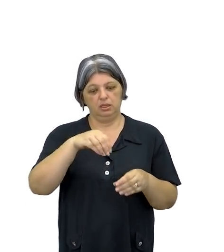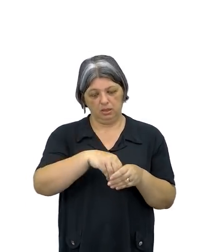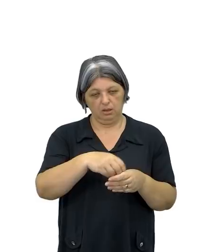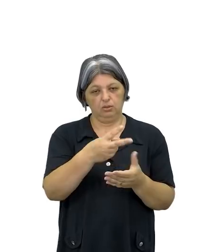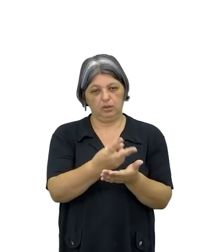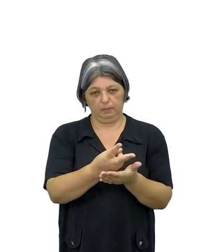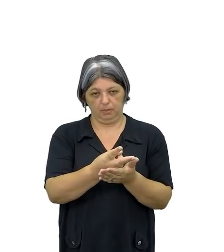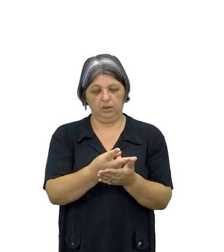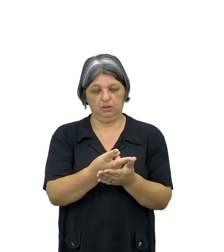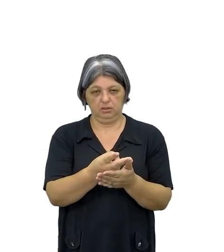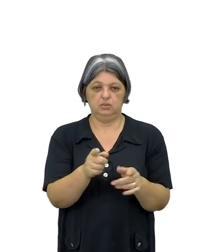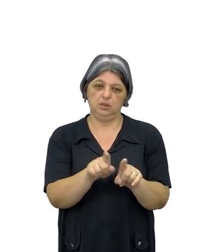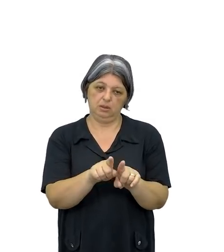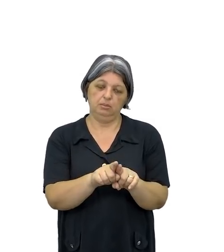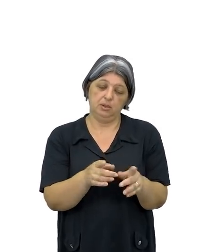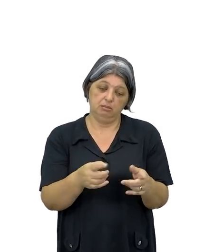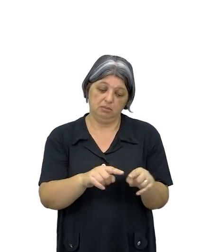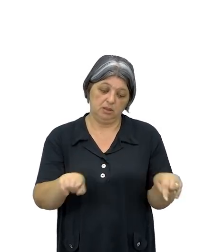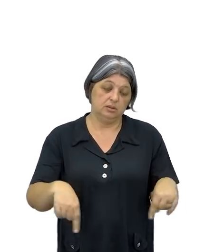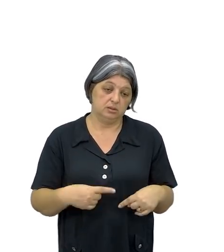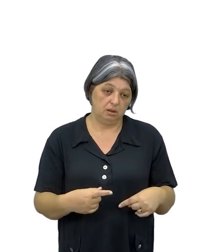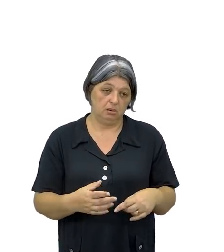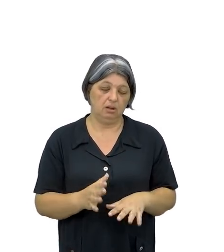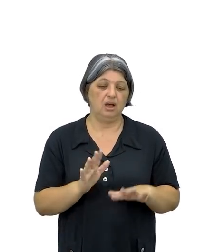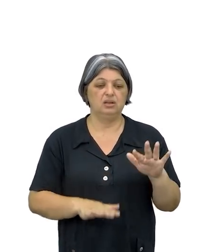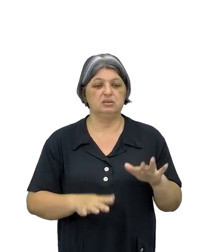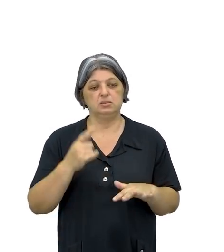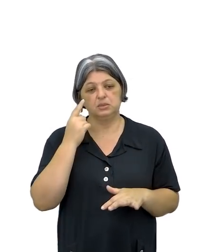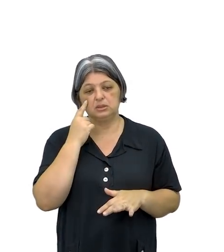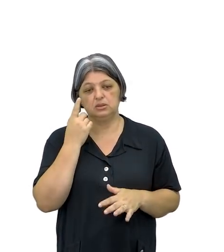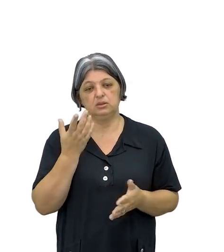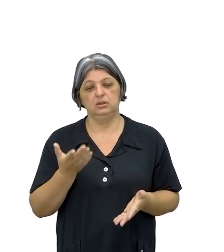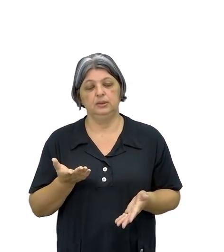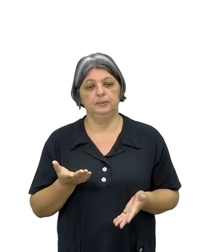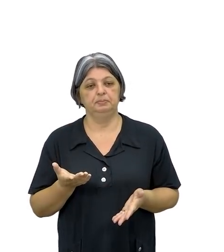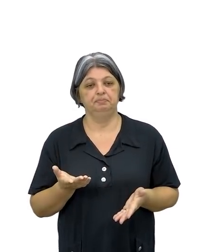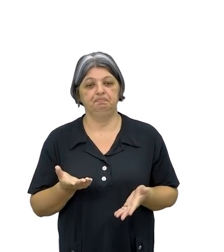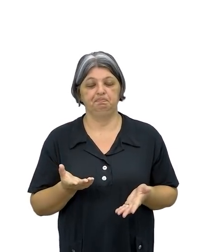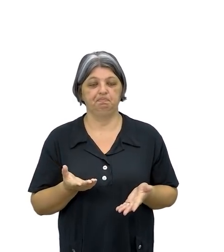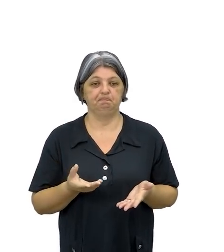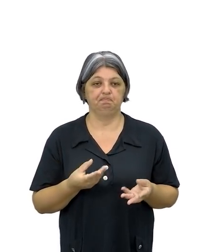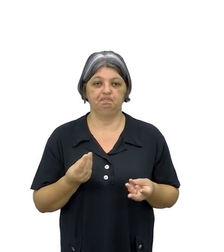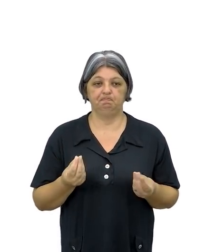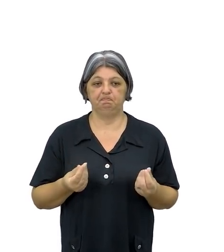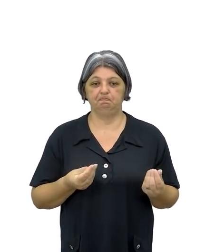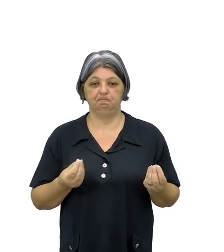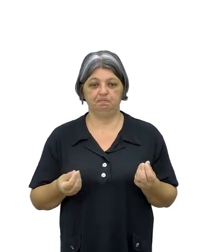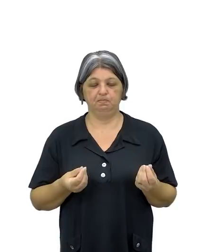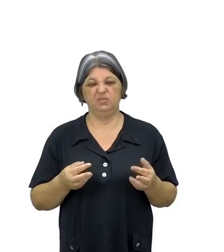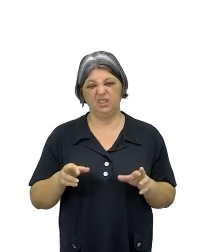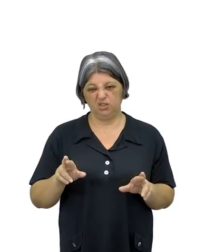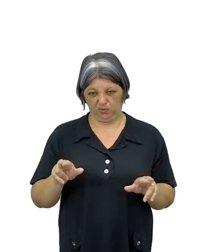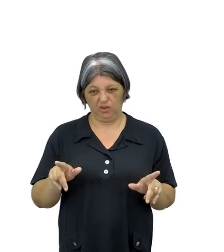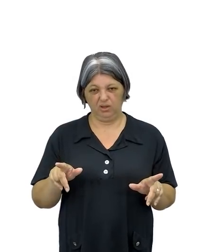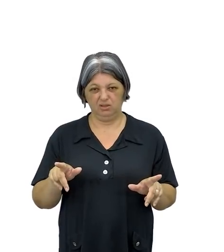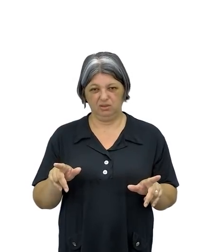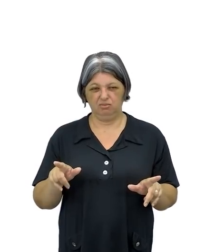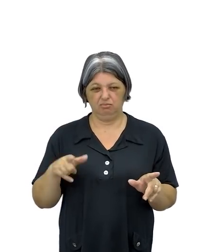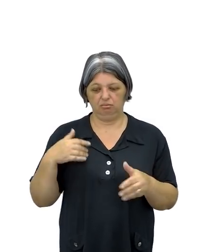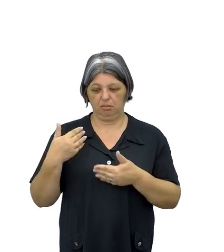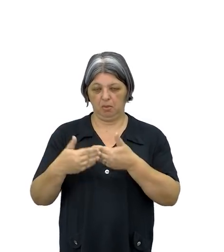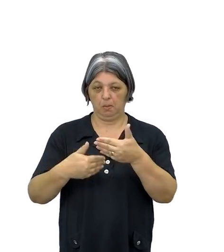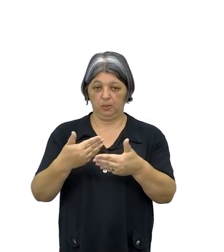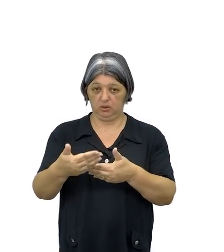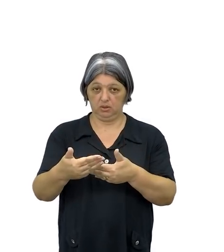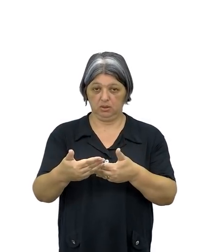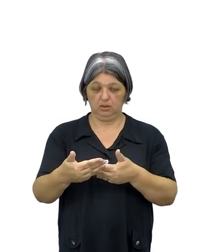né? Eu sei que às vezes pode ser que para a gente seja um pouco diferente, né, esse processo,